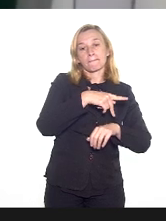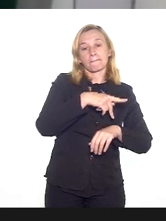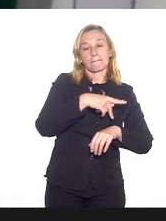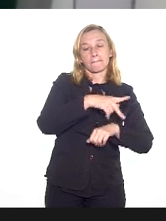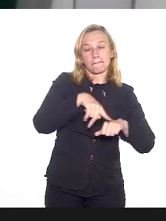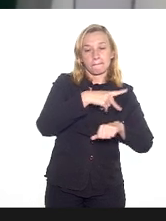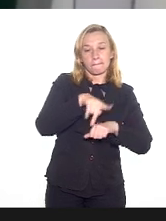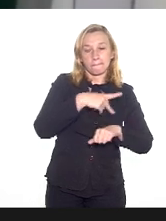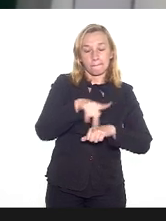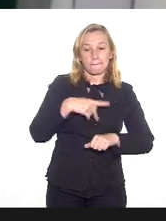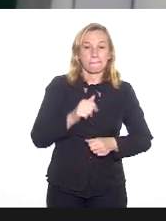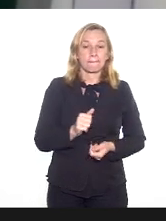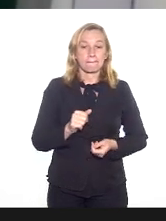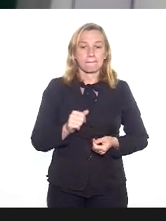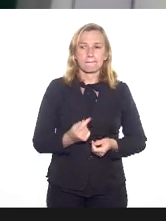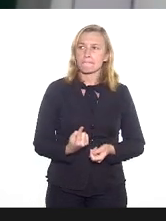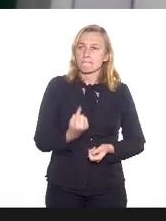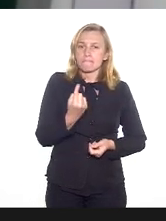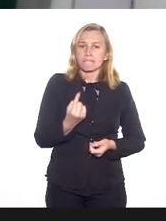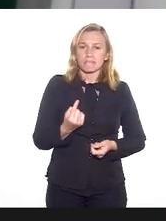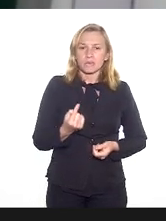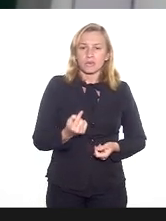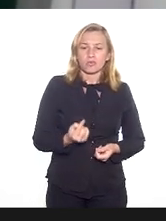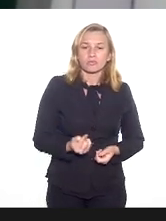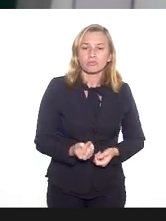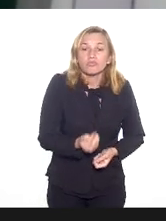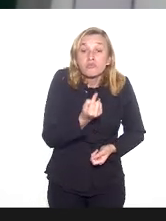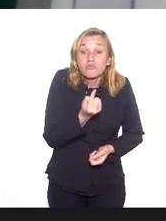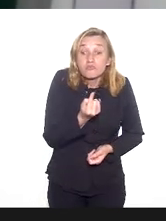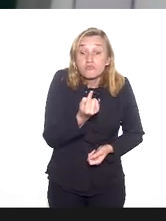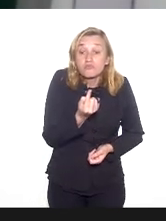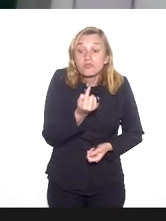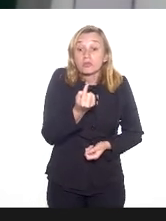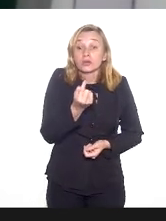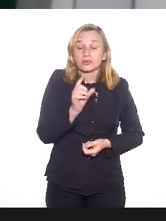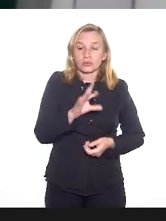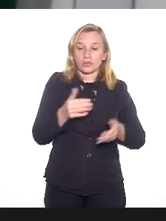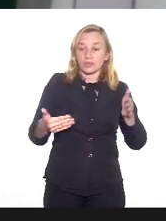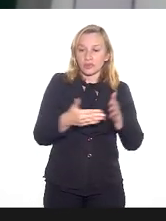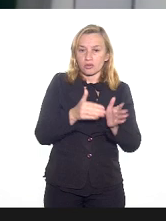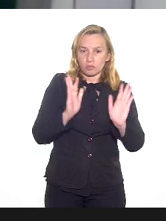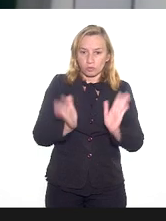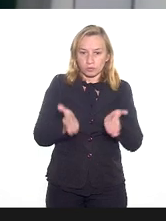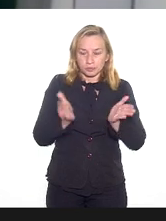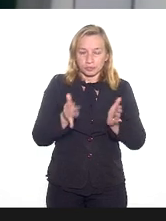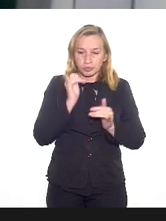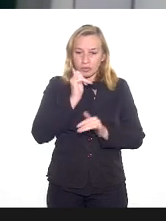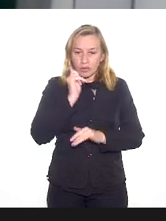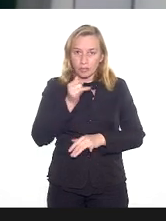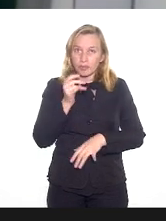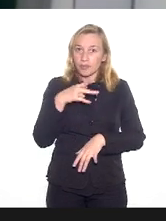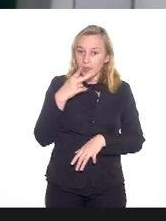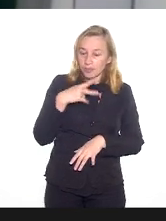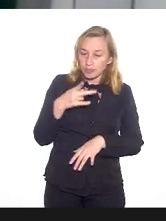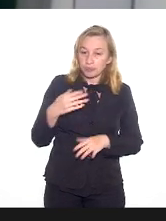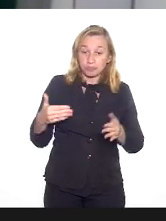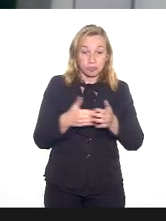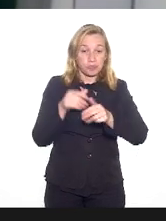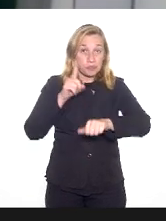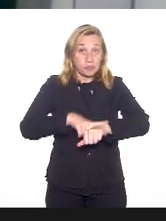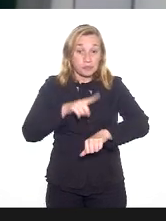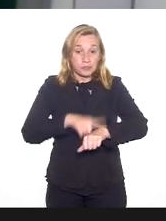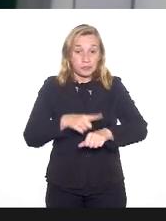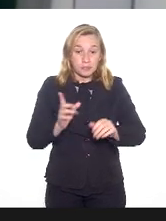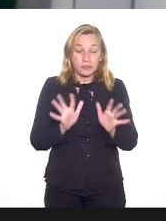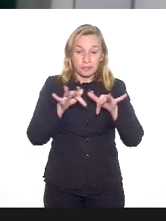tarde em Luxemburgo, nenhuma dessas contou até hoje, né, e o relatório menciona isso, até o momento de